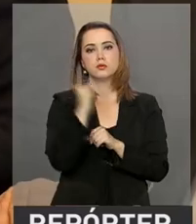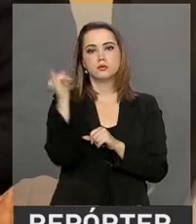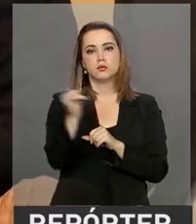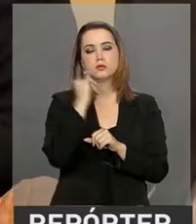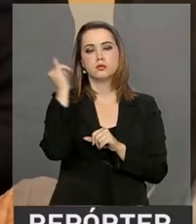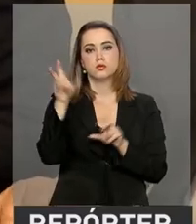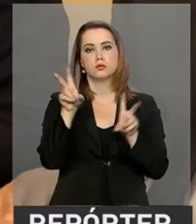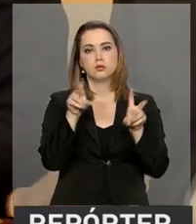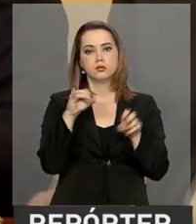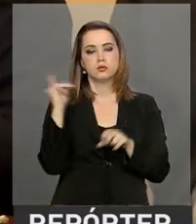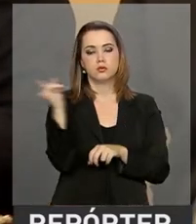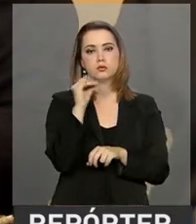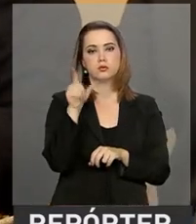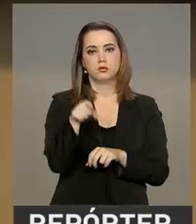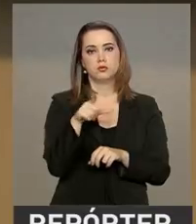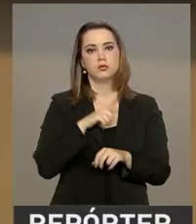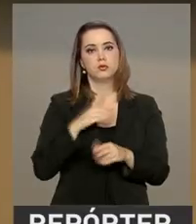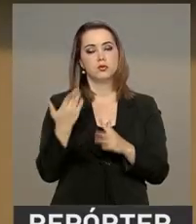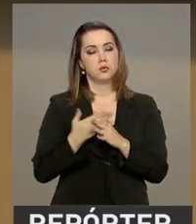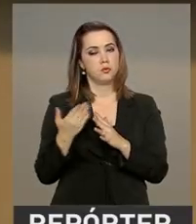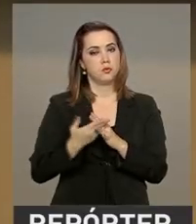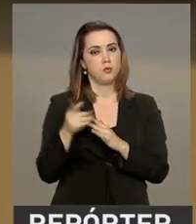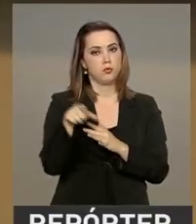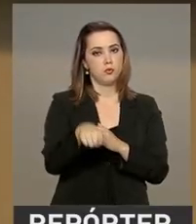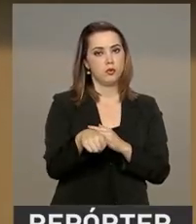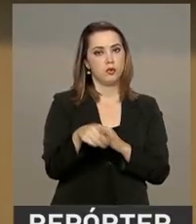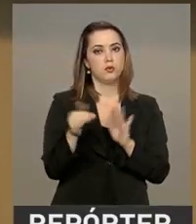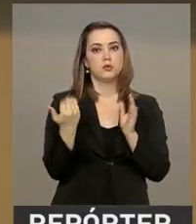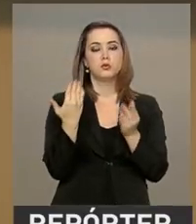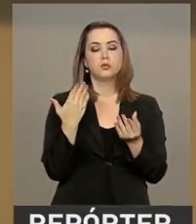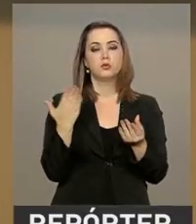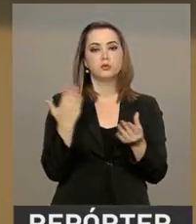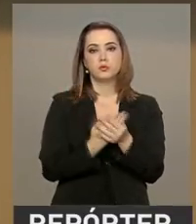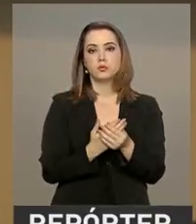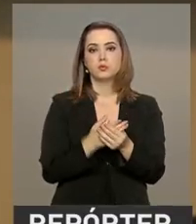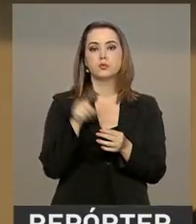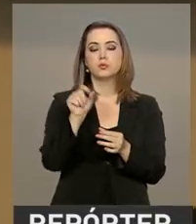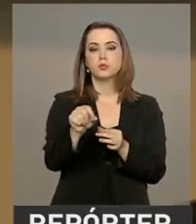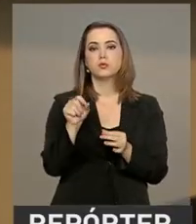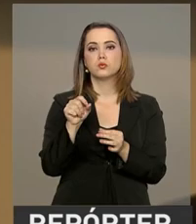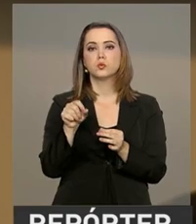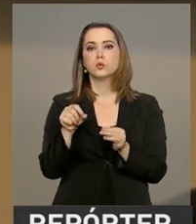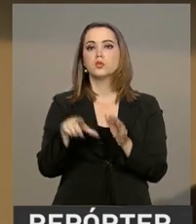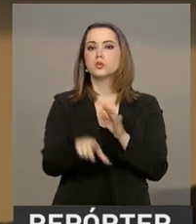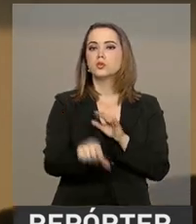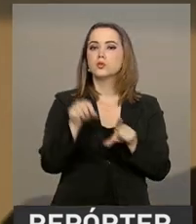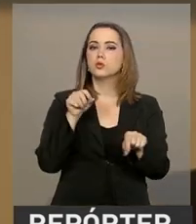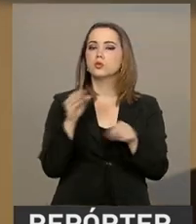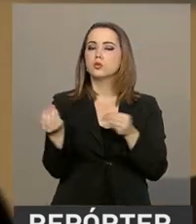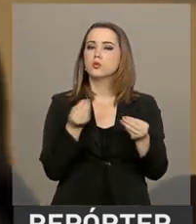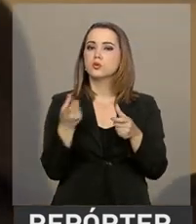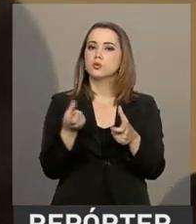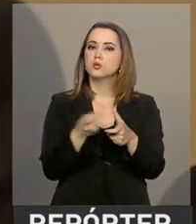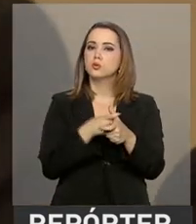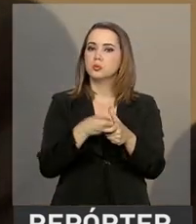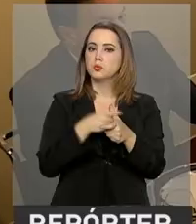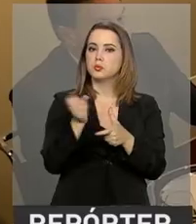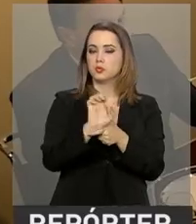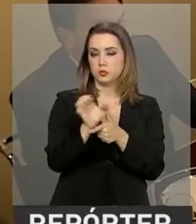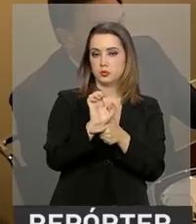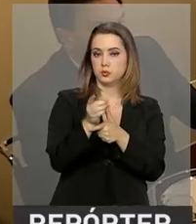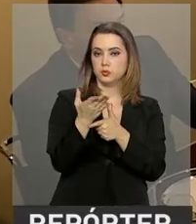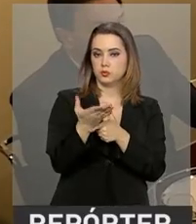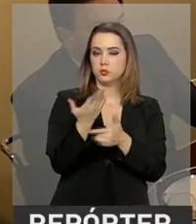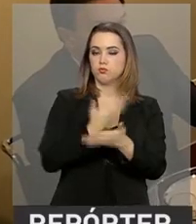estratégicas pelo governo federal. Entre elas, o projeto de lei que estabelece a renegociação da dívida dos estados com a União.